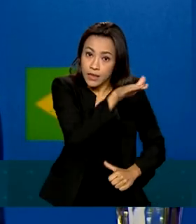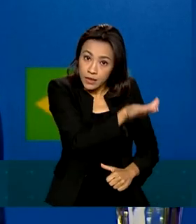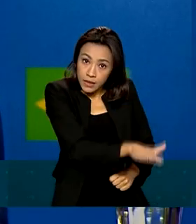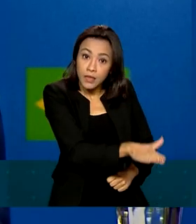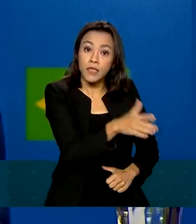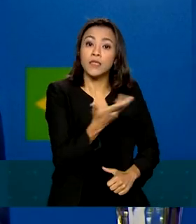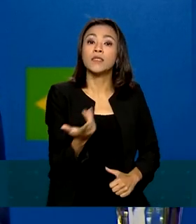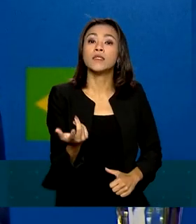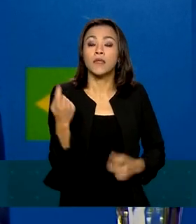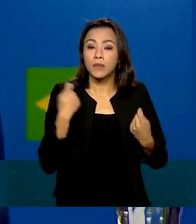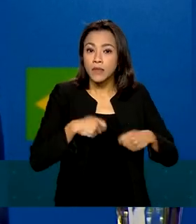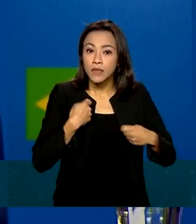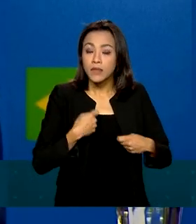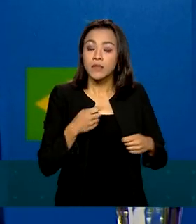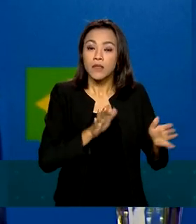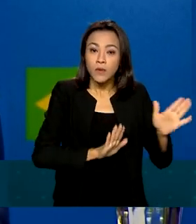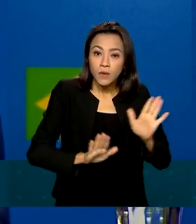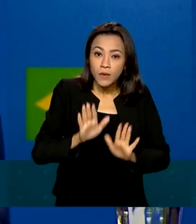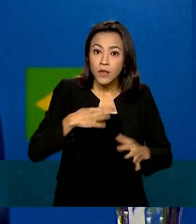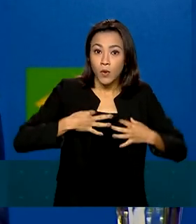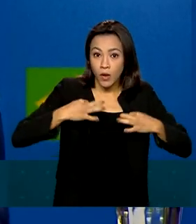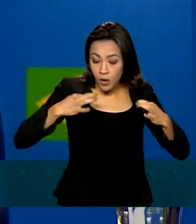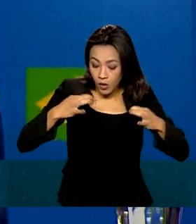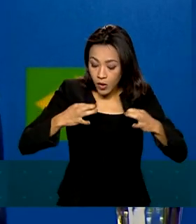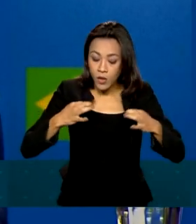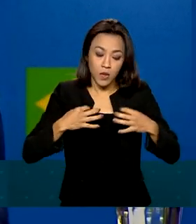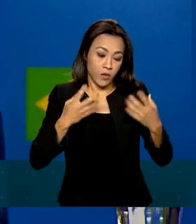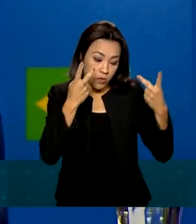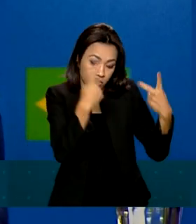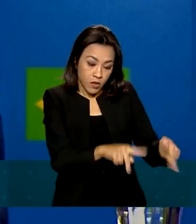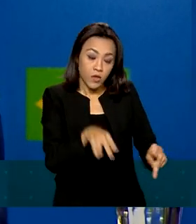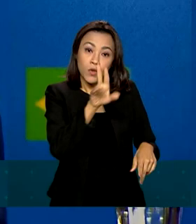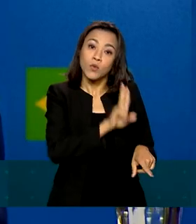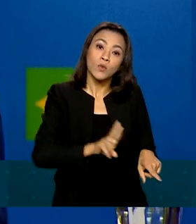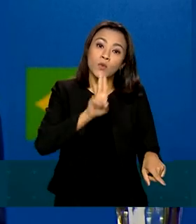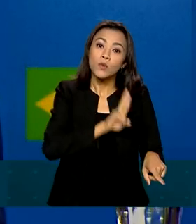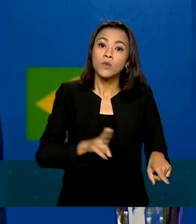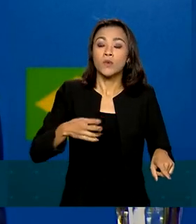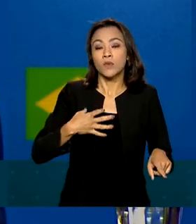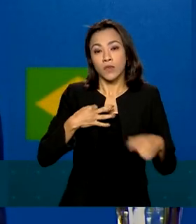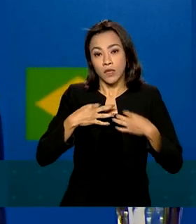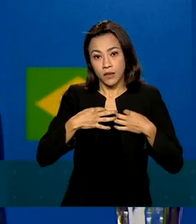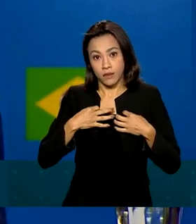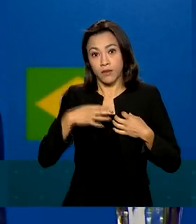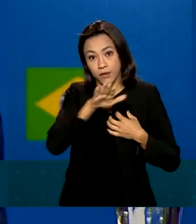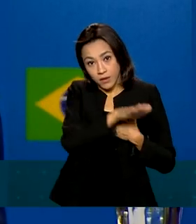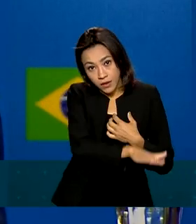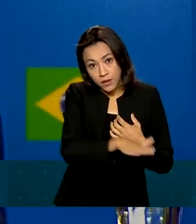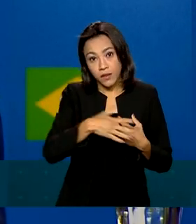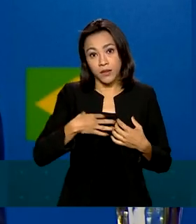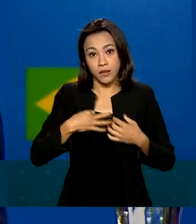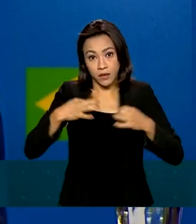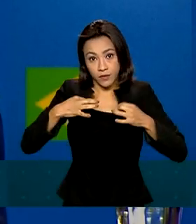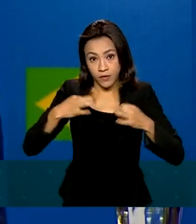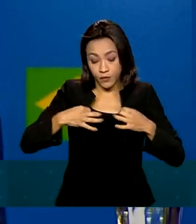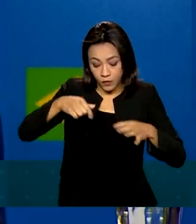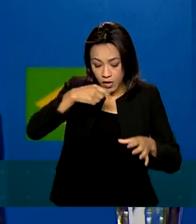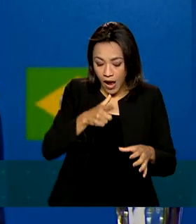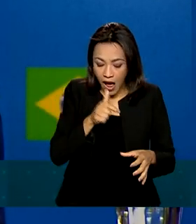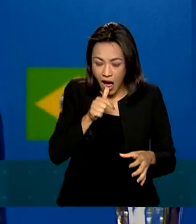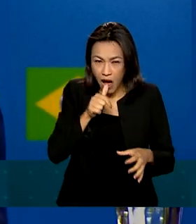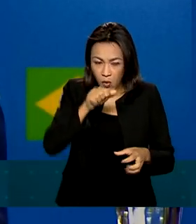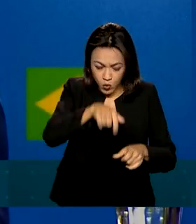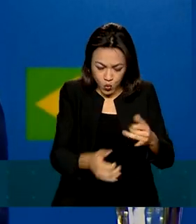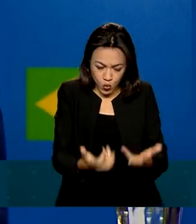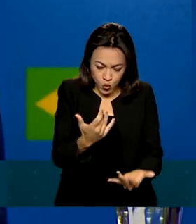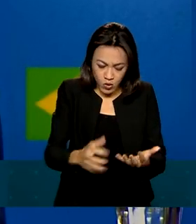O cuidado que deve ter sido tomado com a roupa, né, de uso diário da criança, né, da fervura da roupa com água e